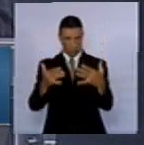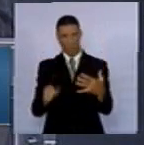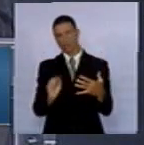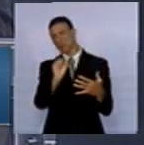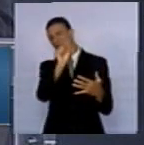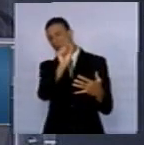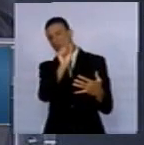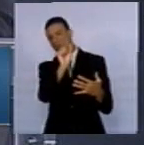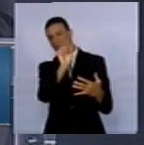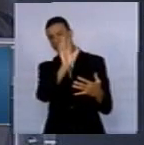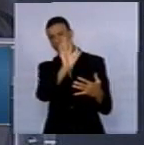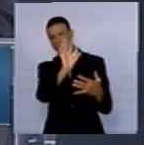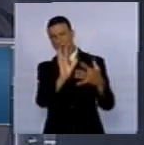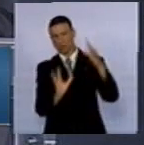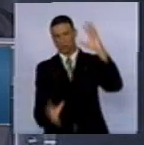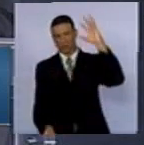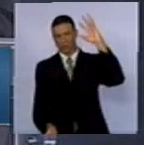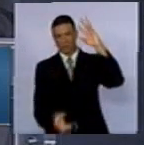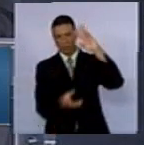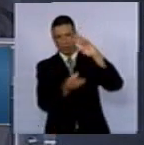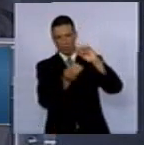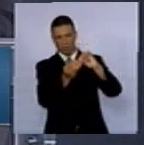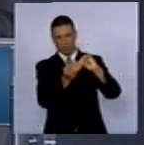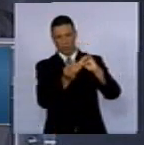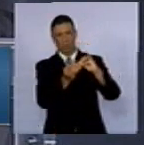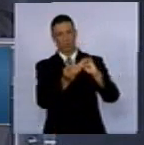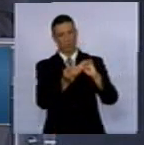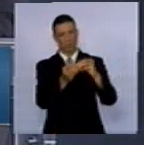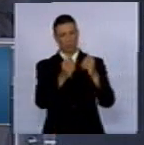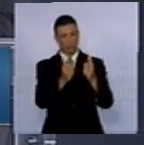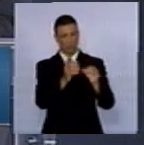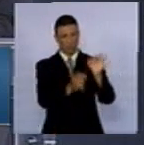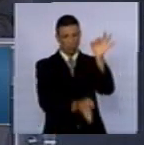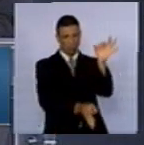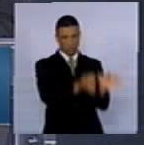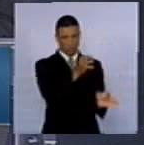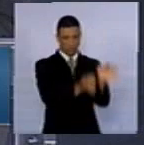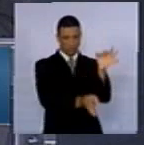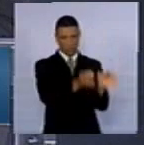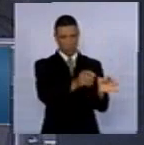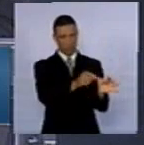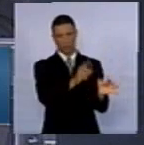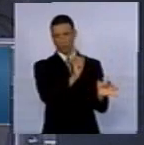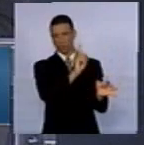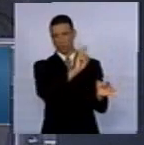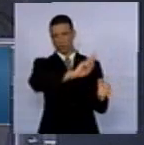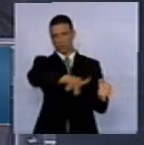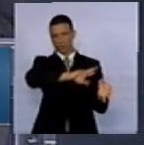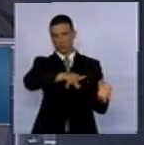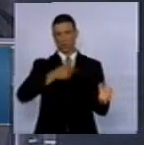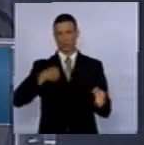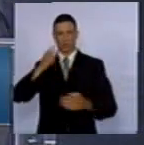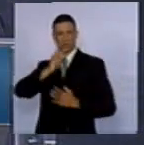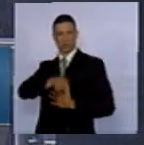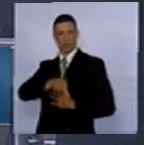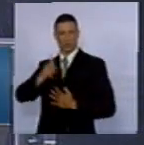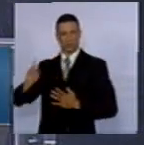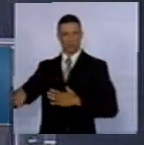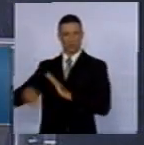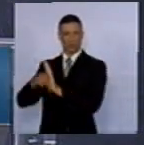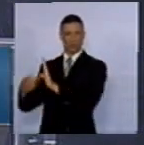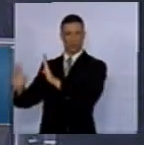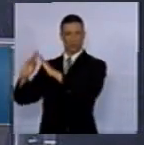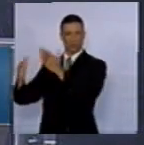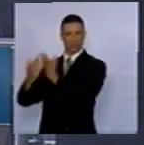embora eu não possa me Pretender a jurista na inconstitucionalista mas como professor professor da escola de comunicação